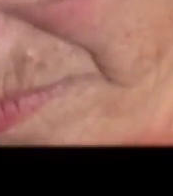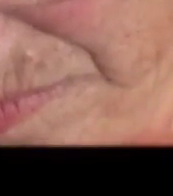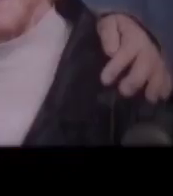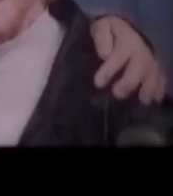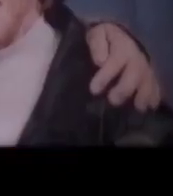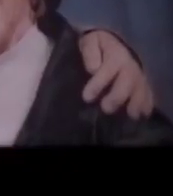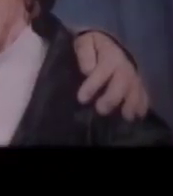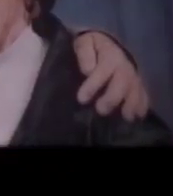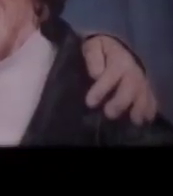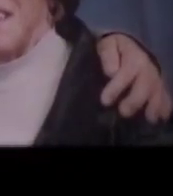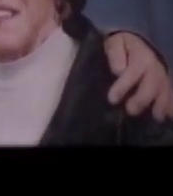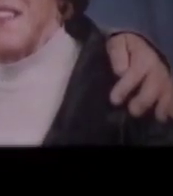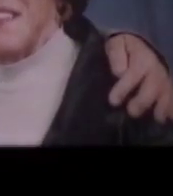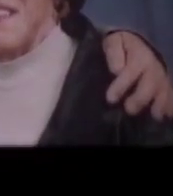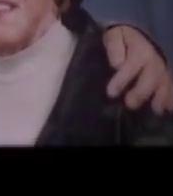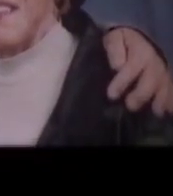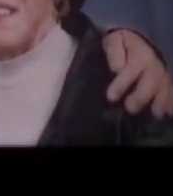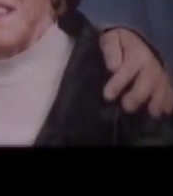Música